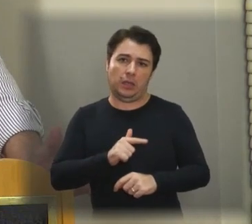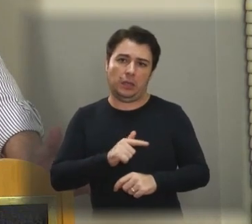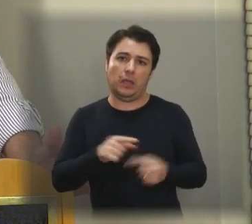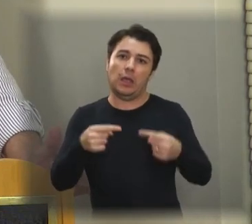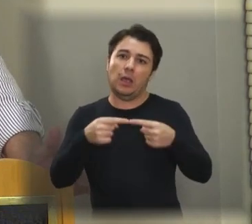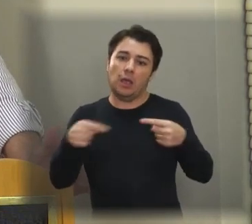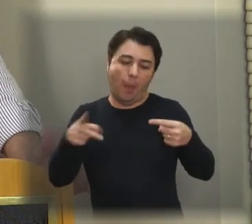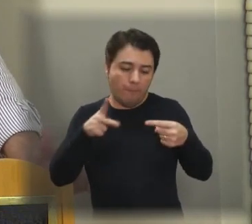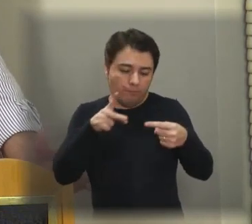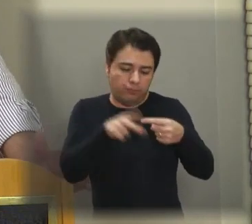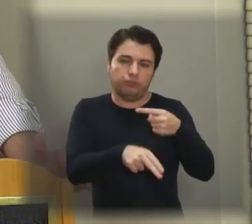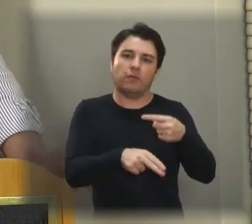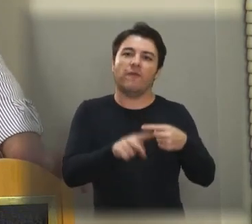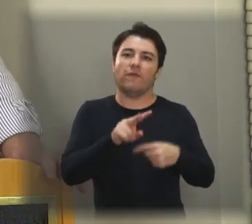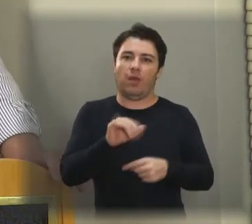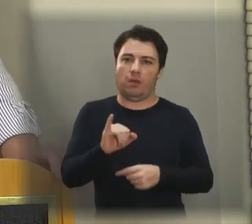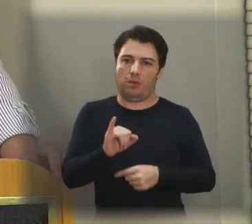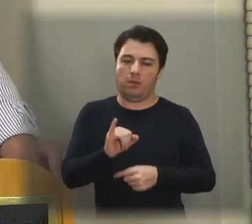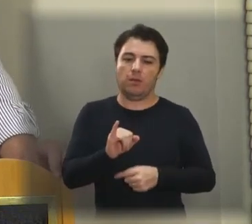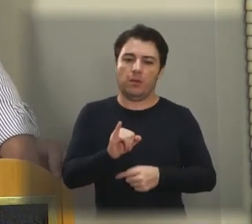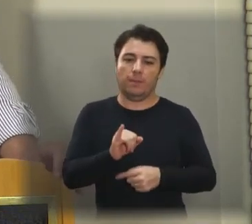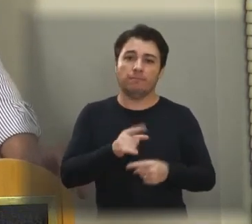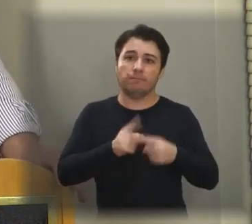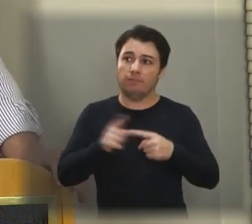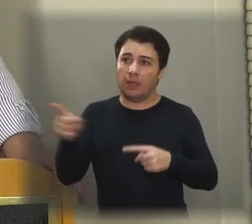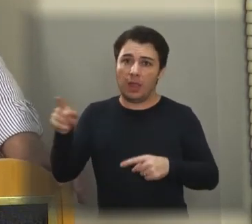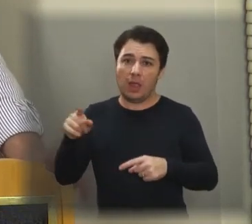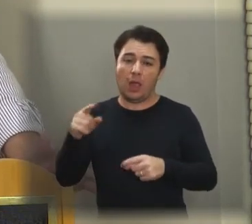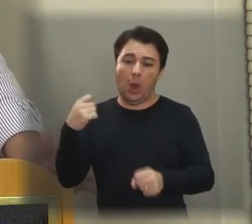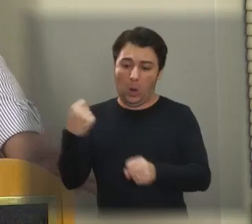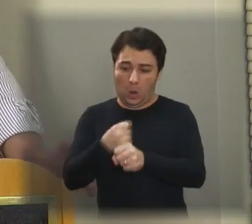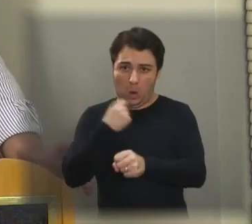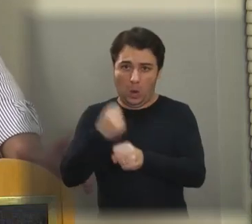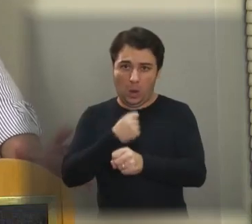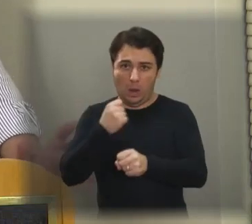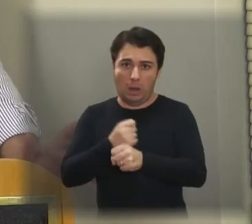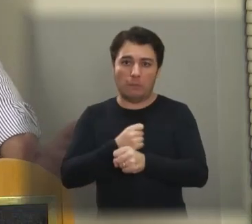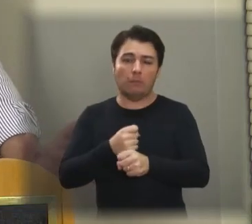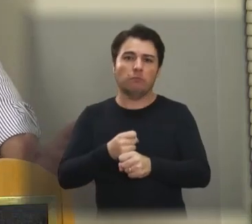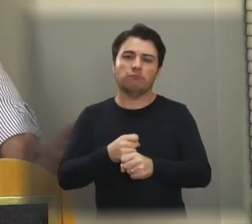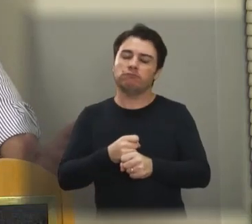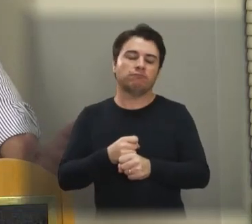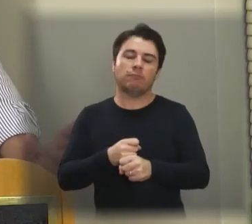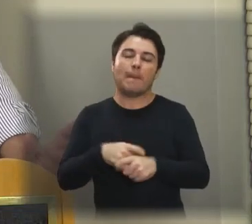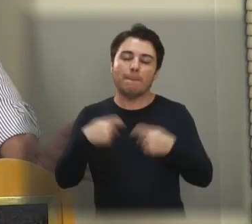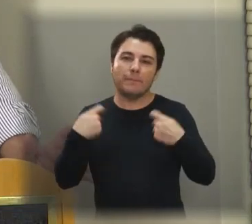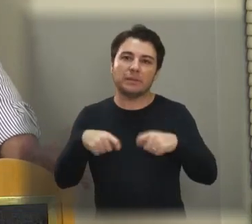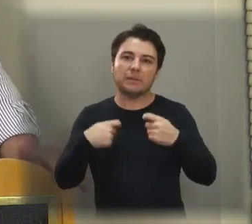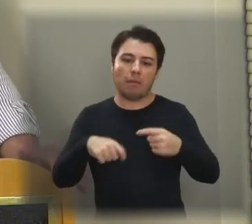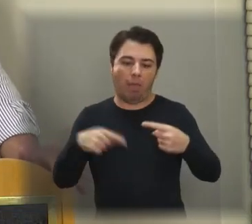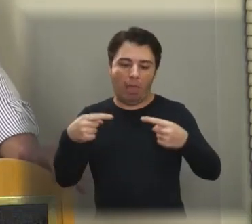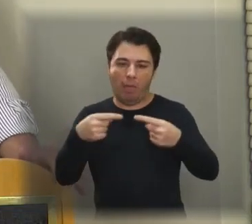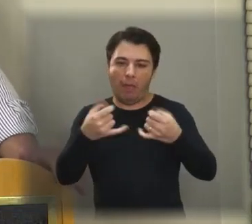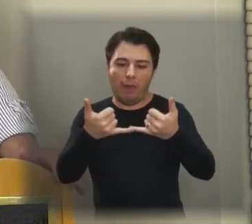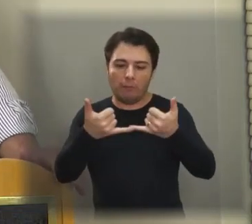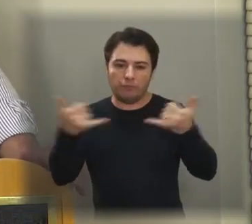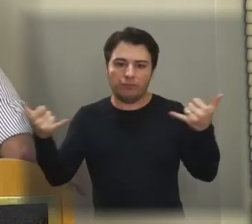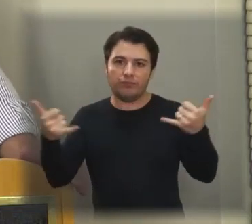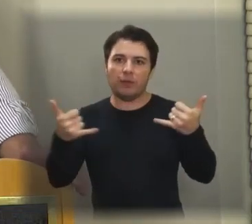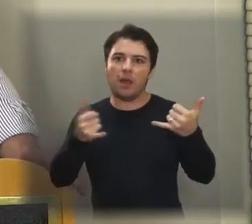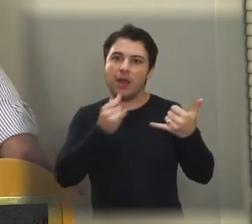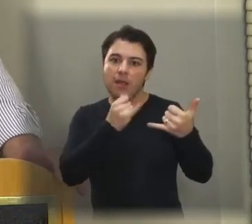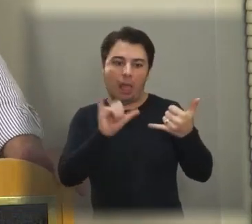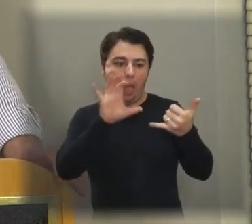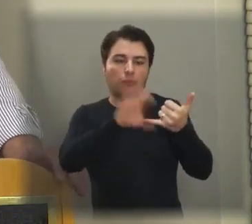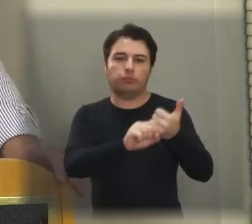algum tipo desligamento esse tipo de obra não se faz em linha viva que a linha viva é quando a gente trabalha com ele ligado eu posso trocar uma